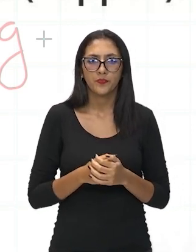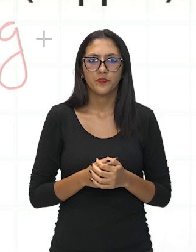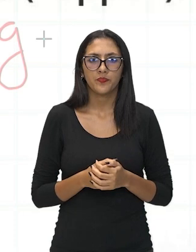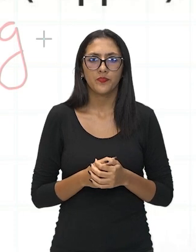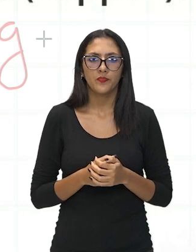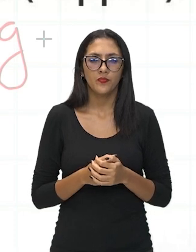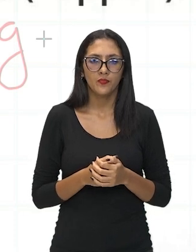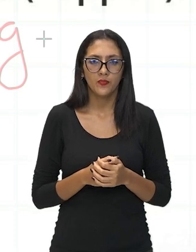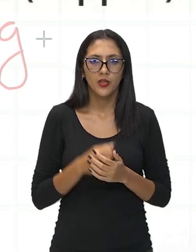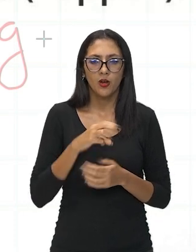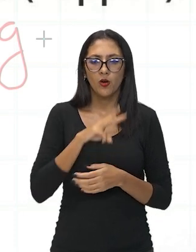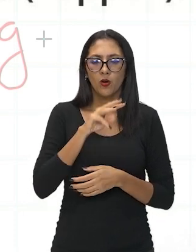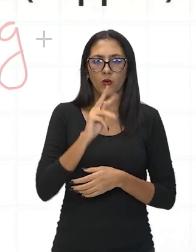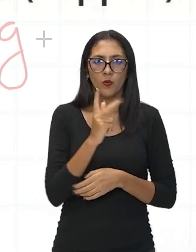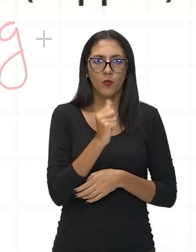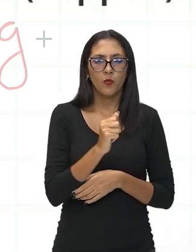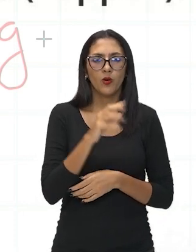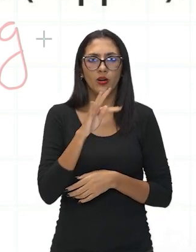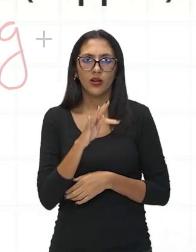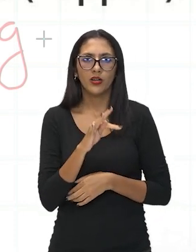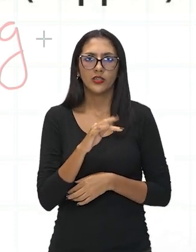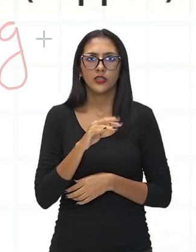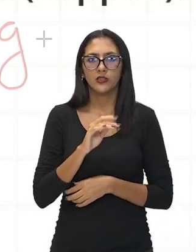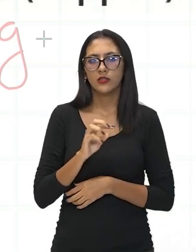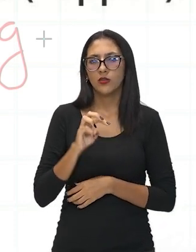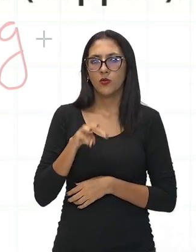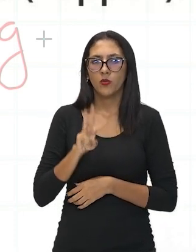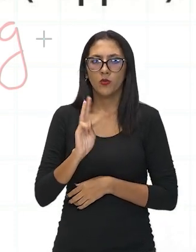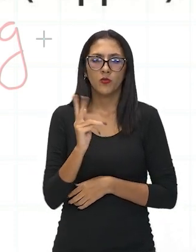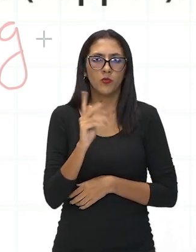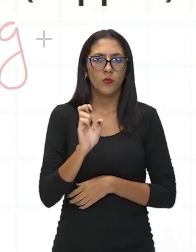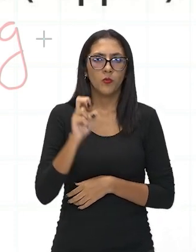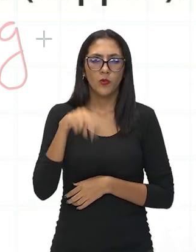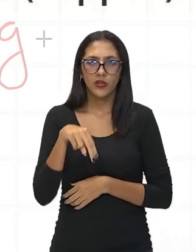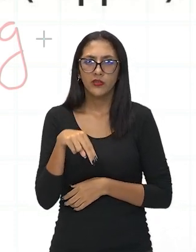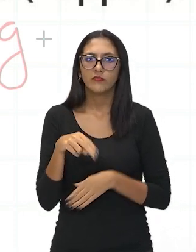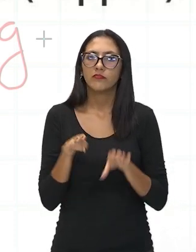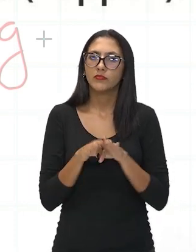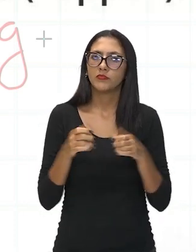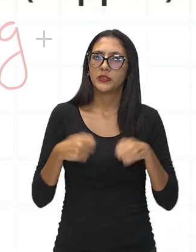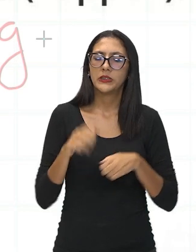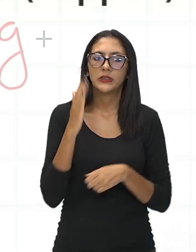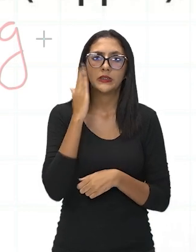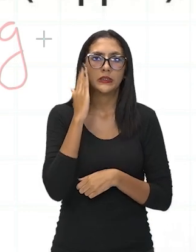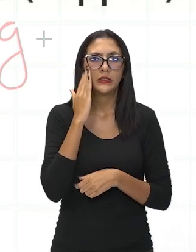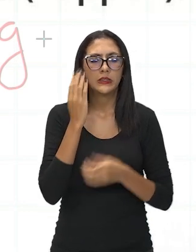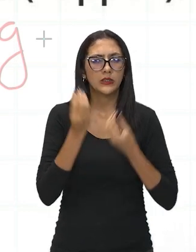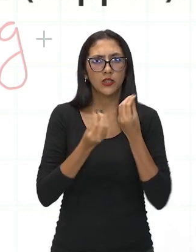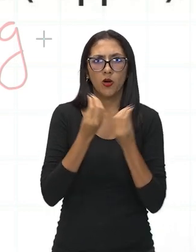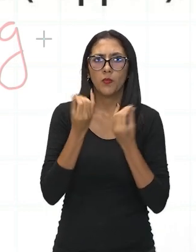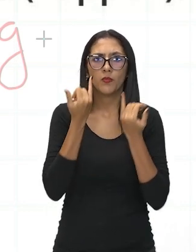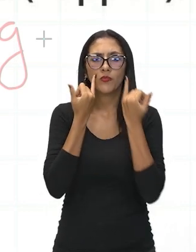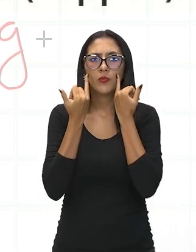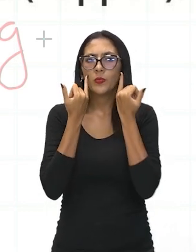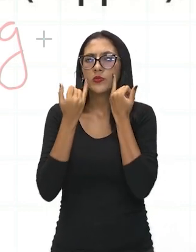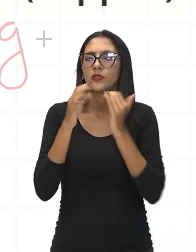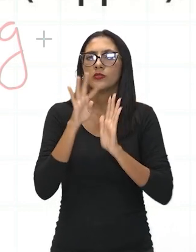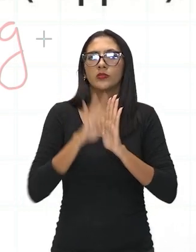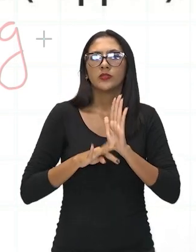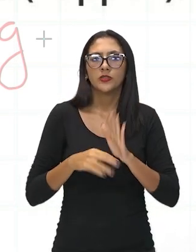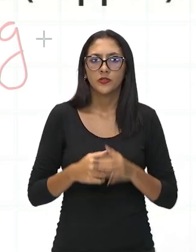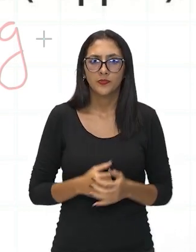then, o what, que surgiram aqui no texto, e usem bastante a questão da interpretação, tá bom? Mas é importante que vocês